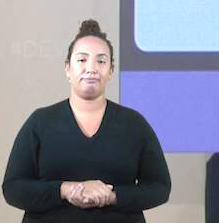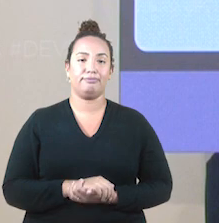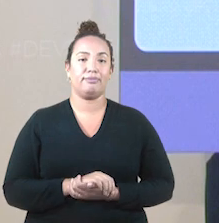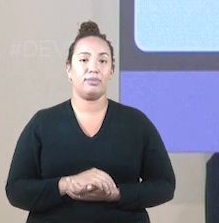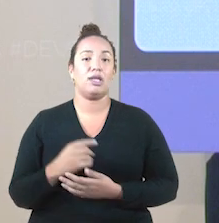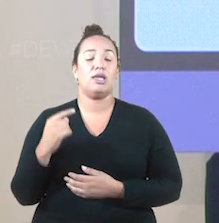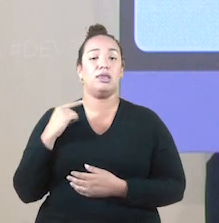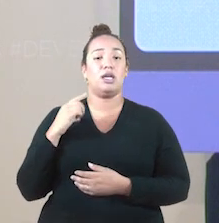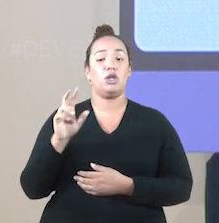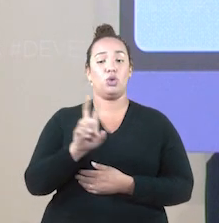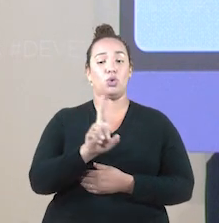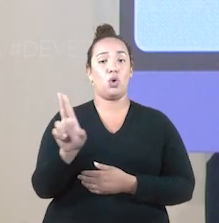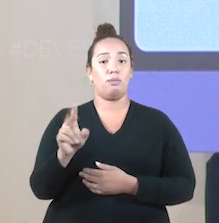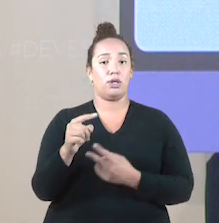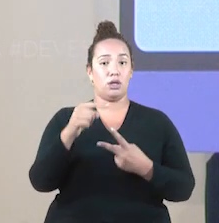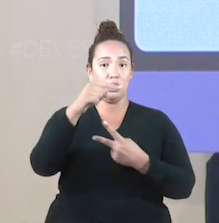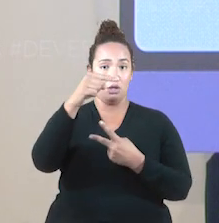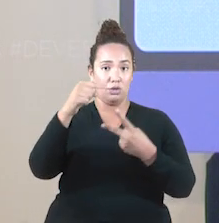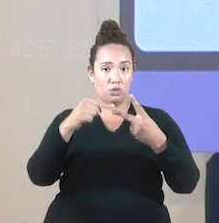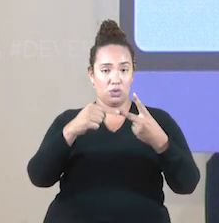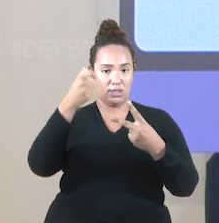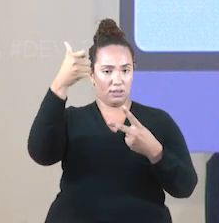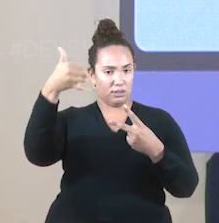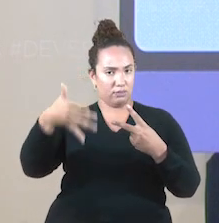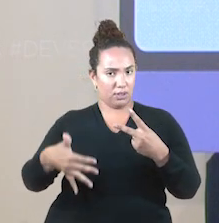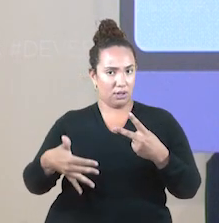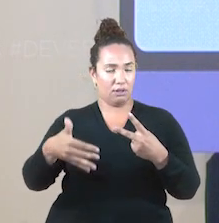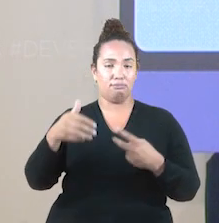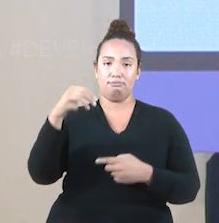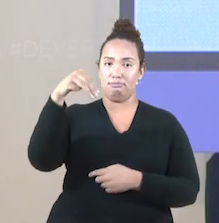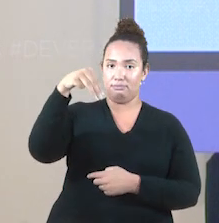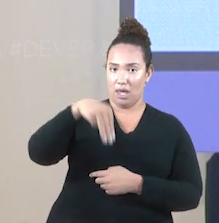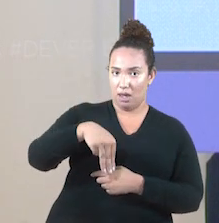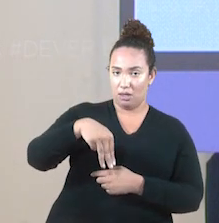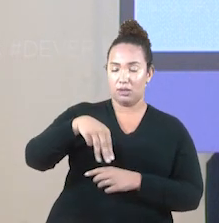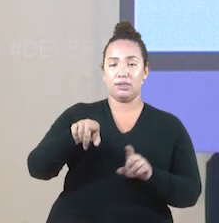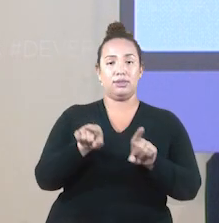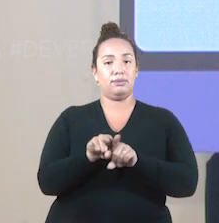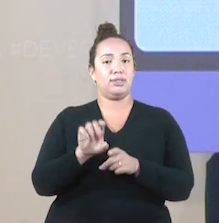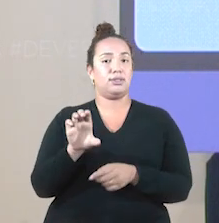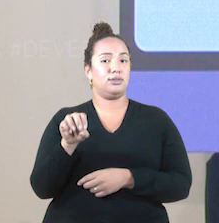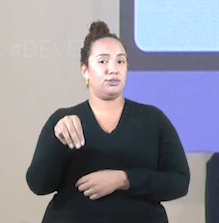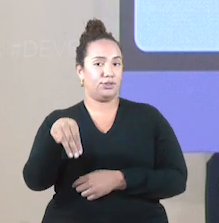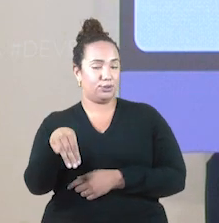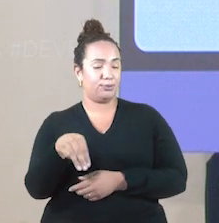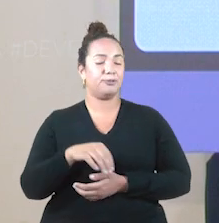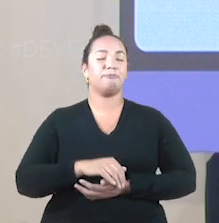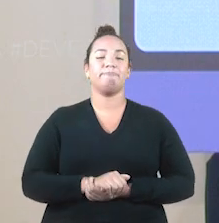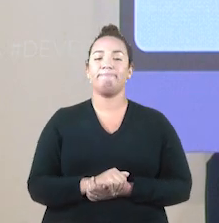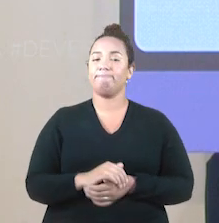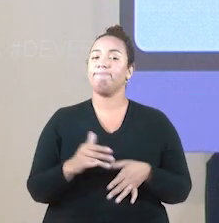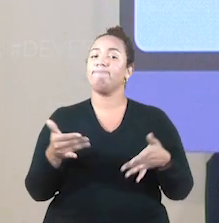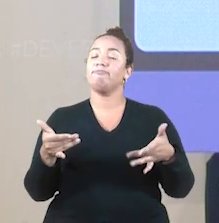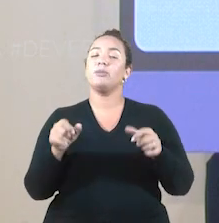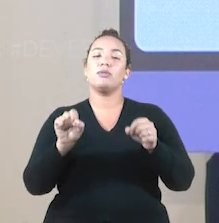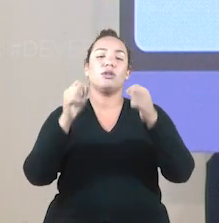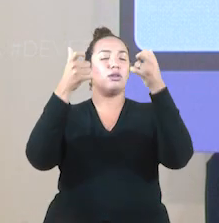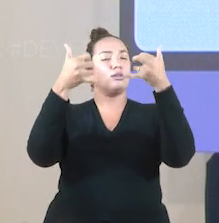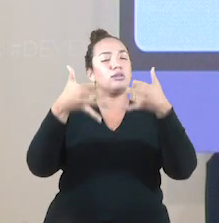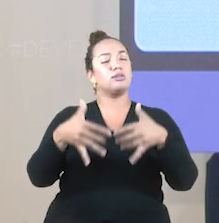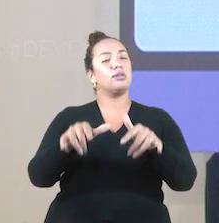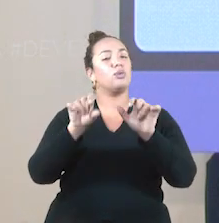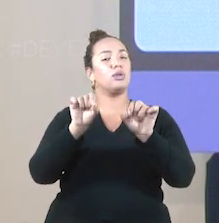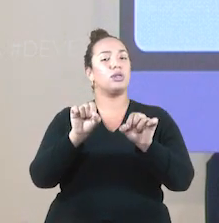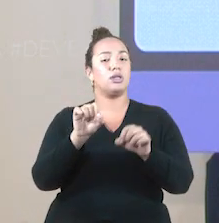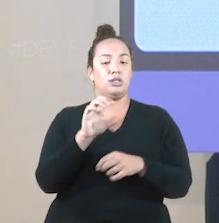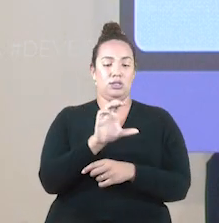2 nomes para medir o comprimento aqui, não foi? O metro e o centímetro. Dizemos então que o centímetro